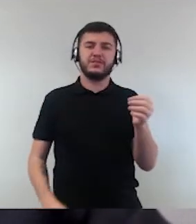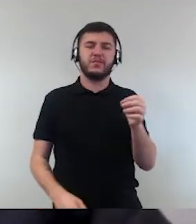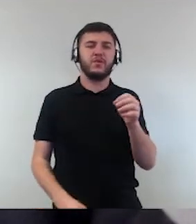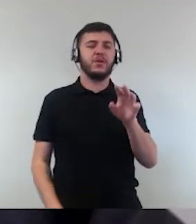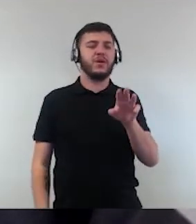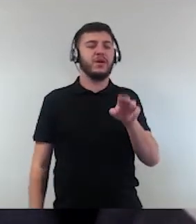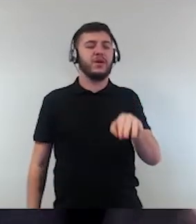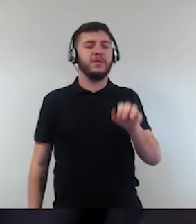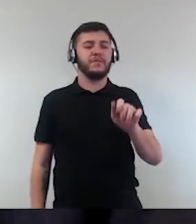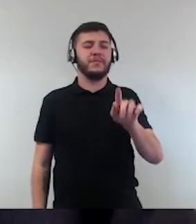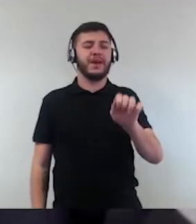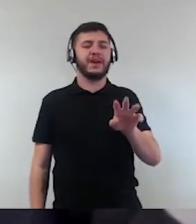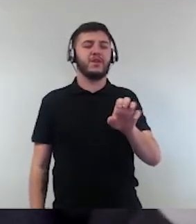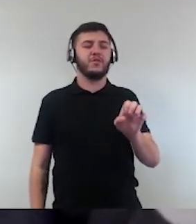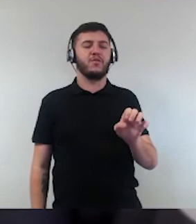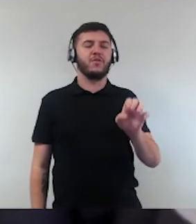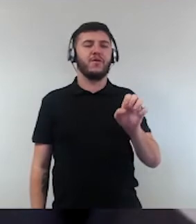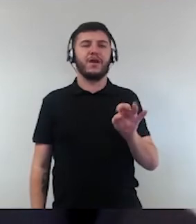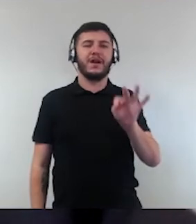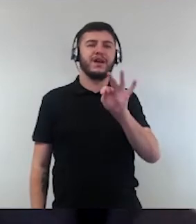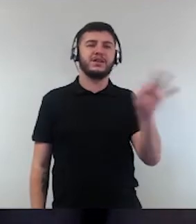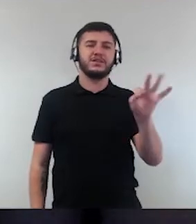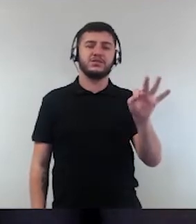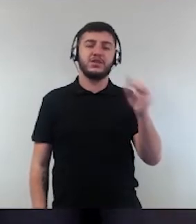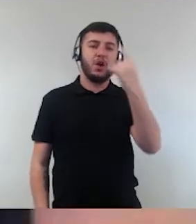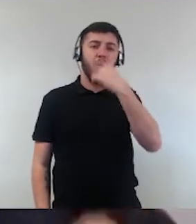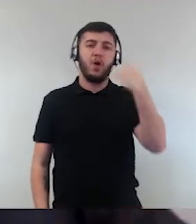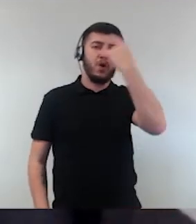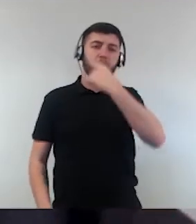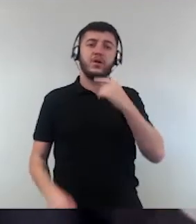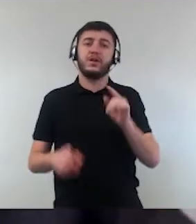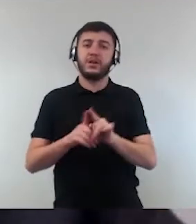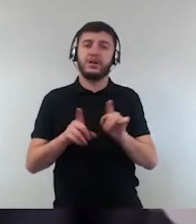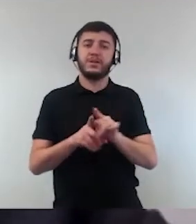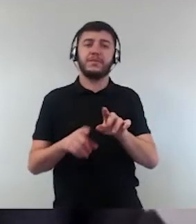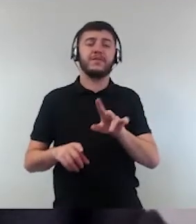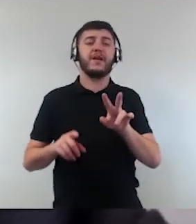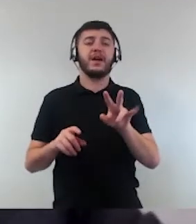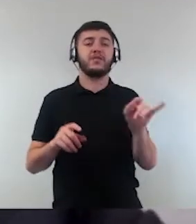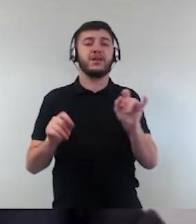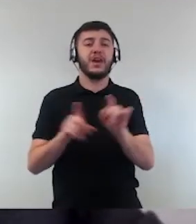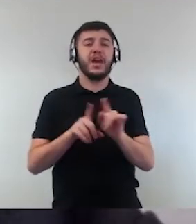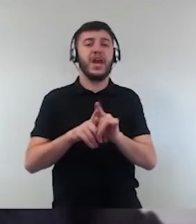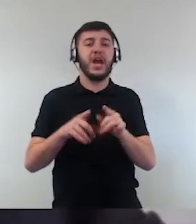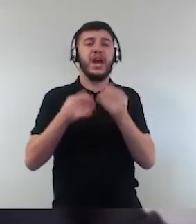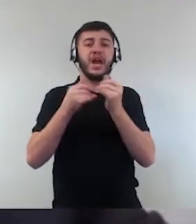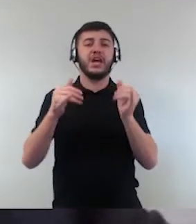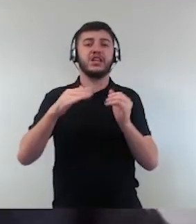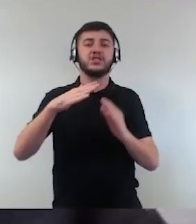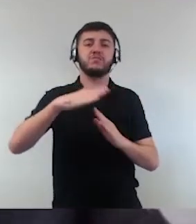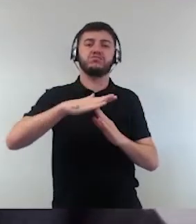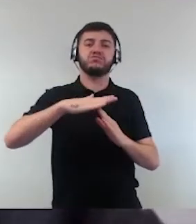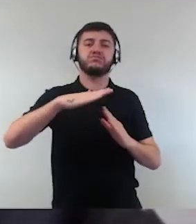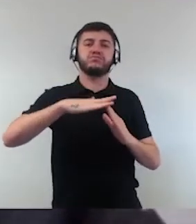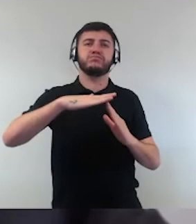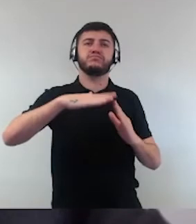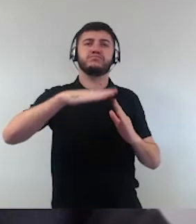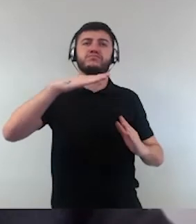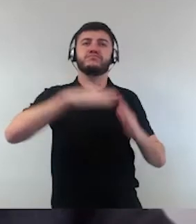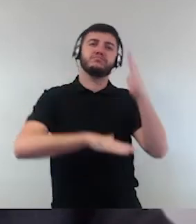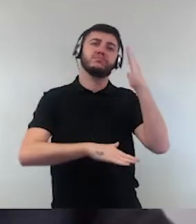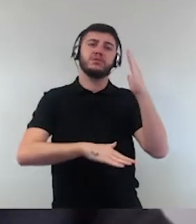60, porque está com excesso de energia. Você tem excesso de energia, o PLD despenca. Quando você tem falta de energia, o PLD ele vai muito